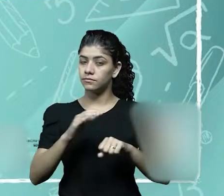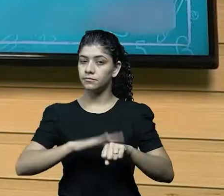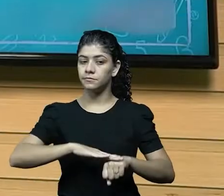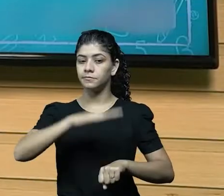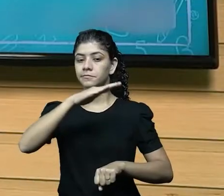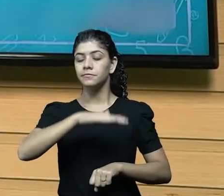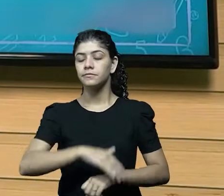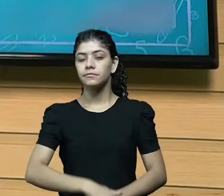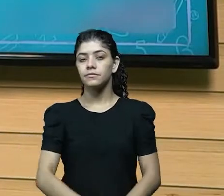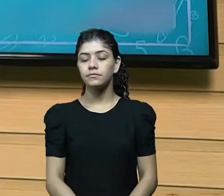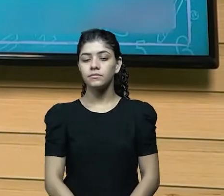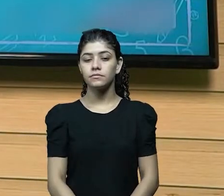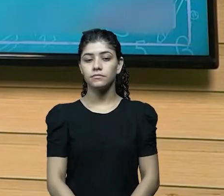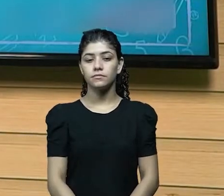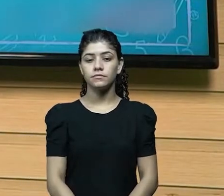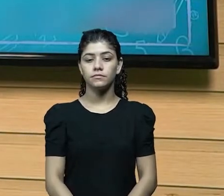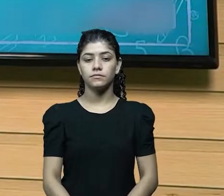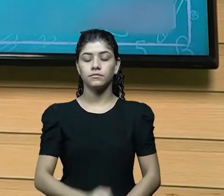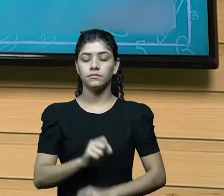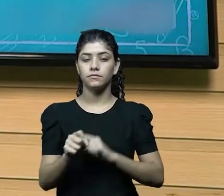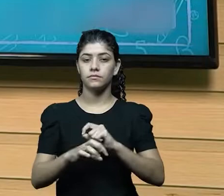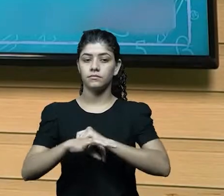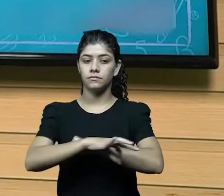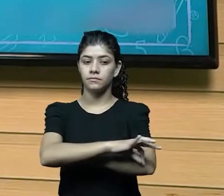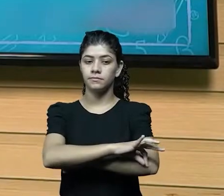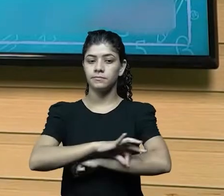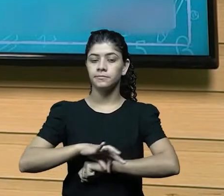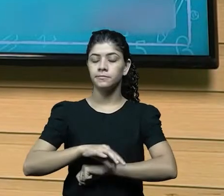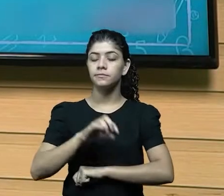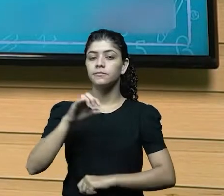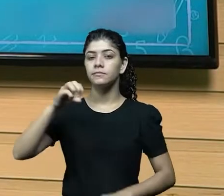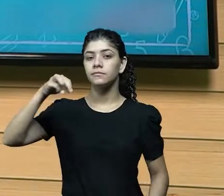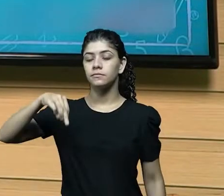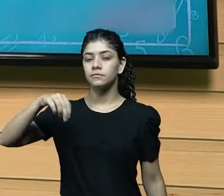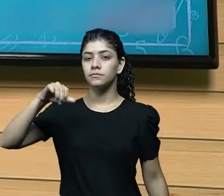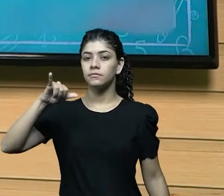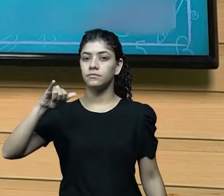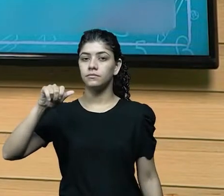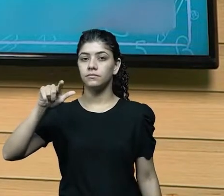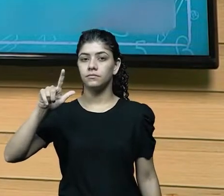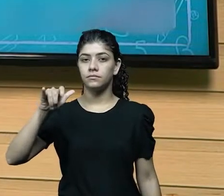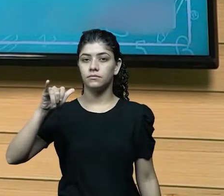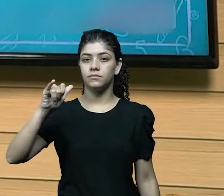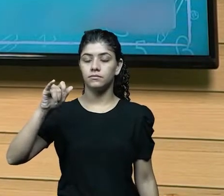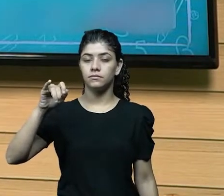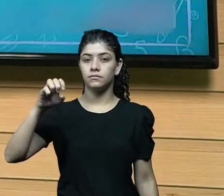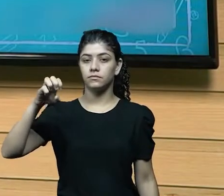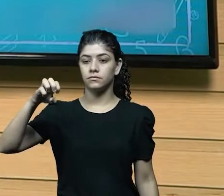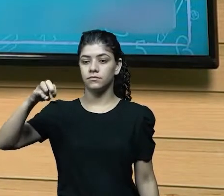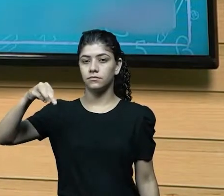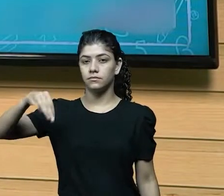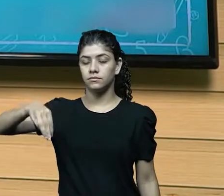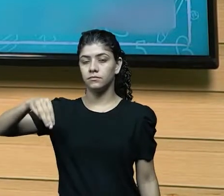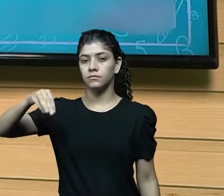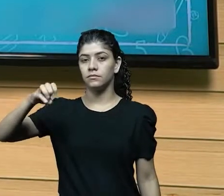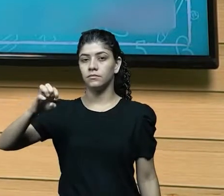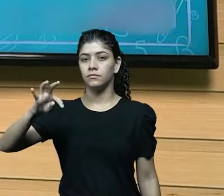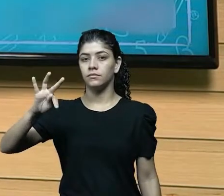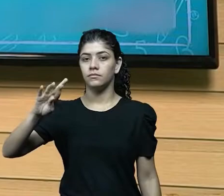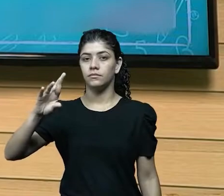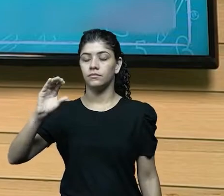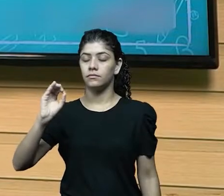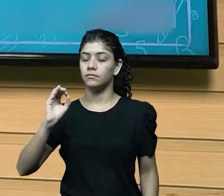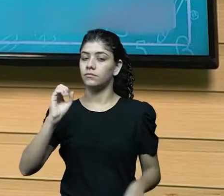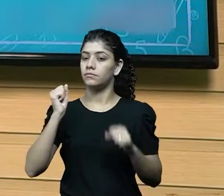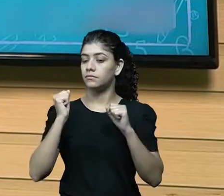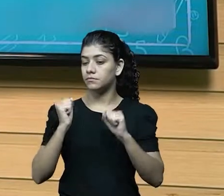graduação. Então a menor graduação na régua é o milímetro. Então nós podemos ter um erro superior a 1 milímetro.